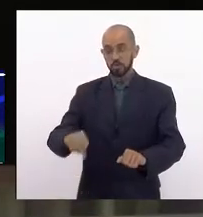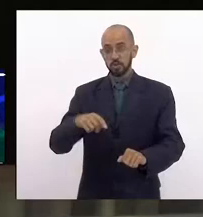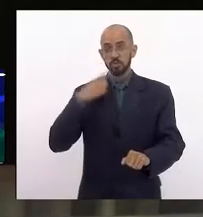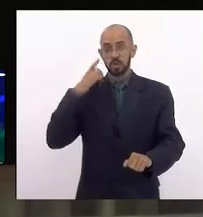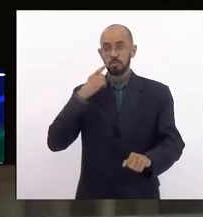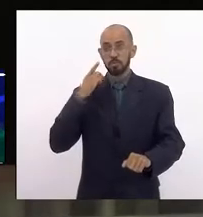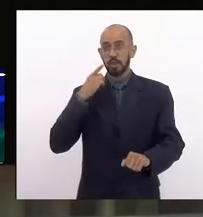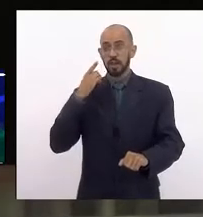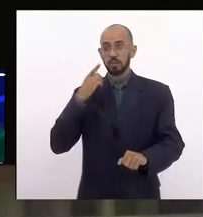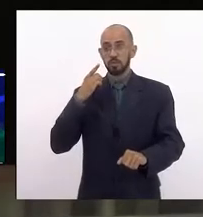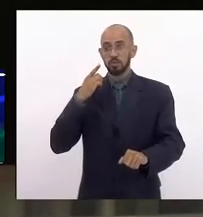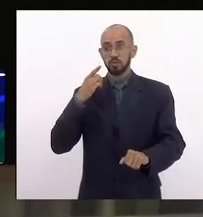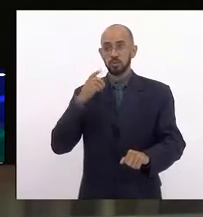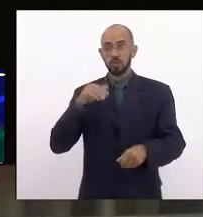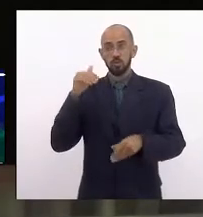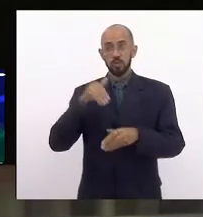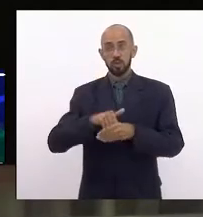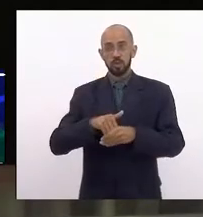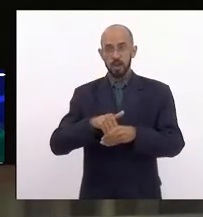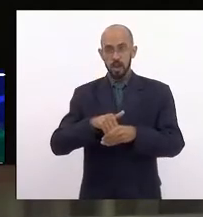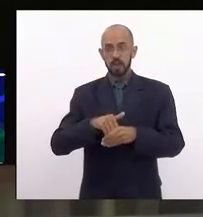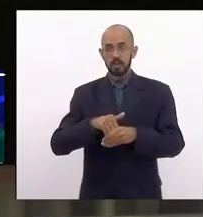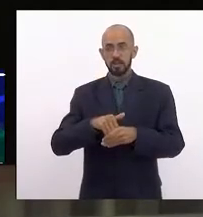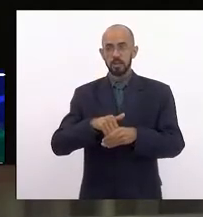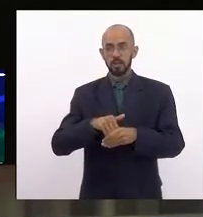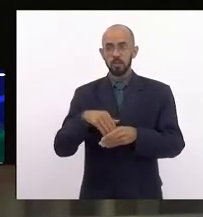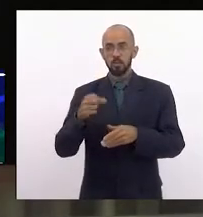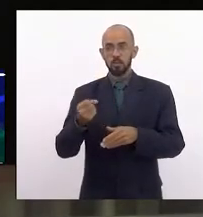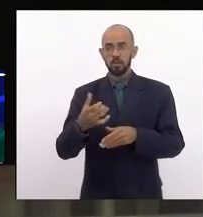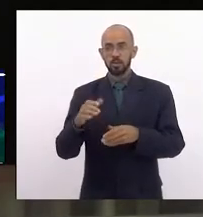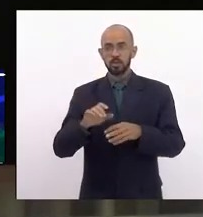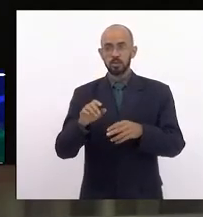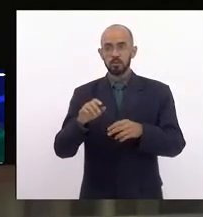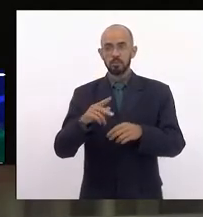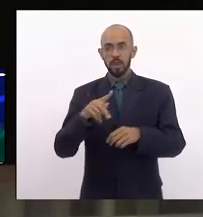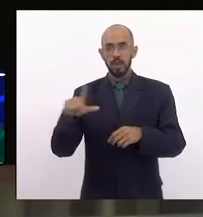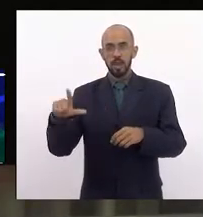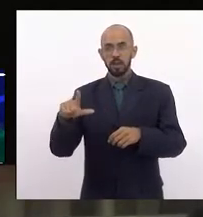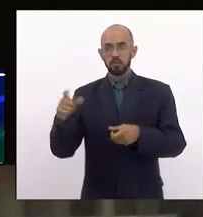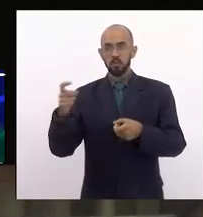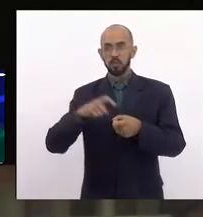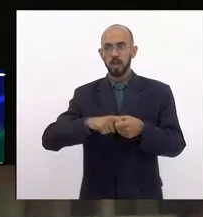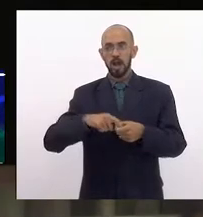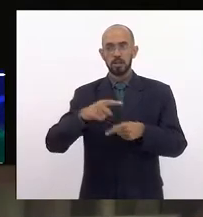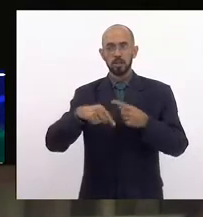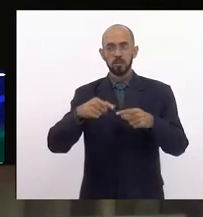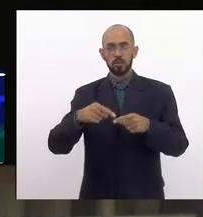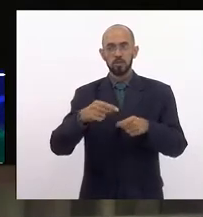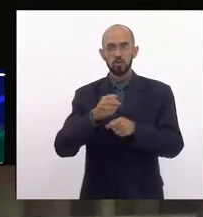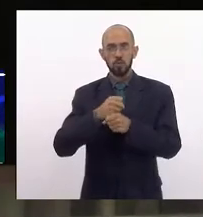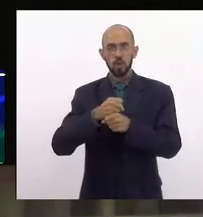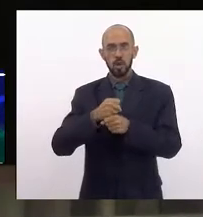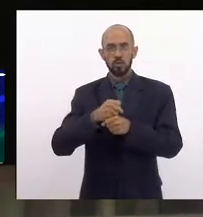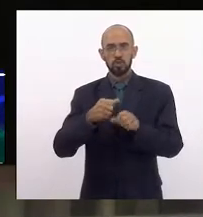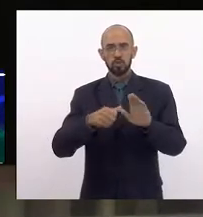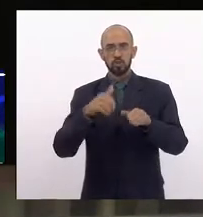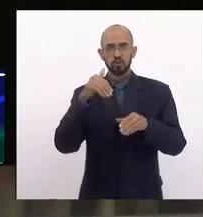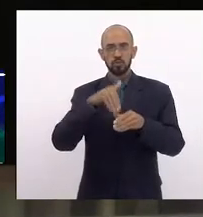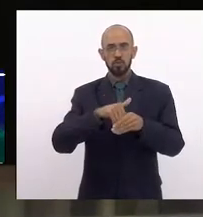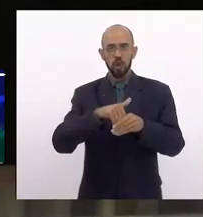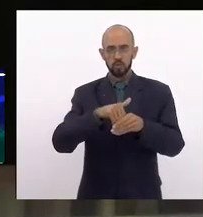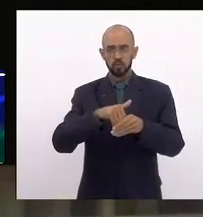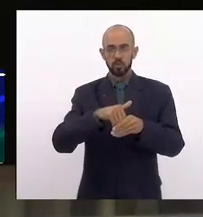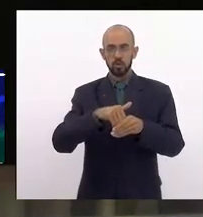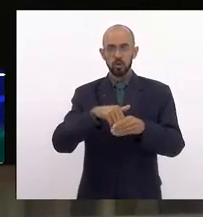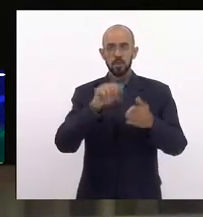e por acaso votarem nesse projeto como voltar não tenho a tarde o pau de no ano eleitoral bateu na porta da